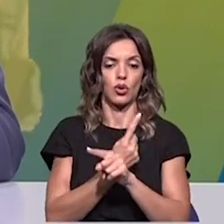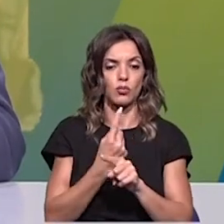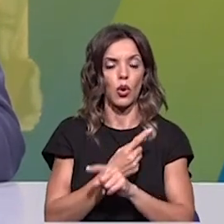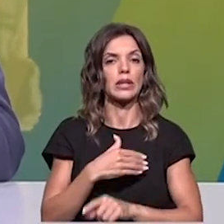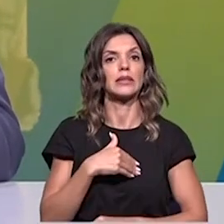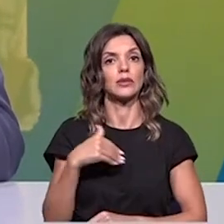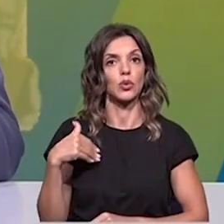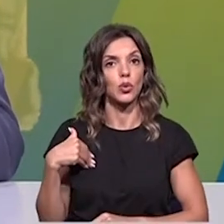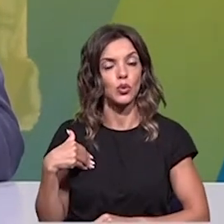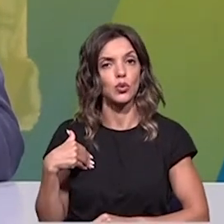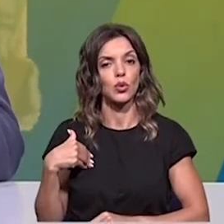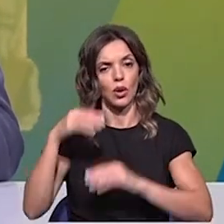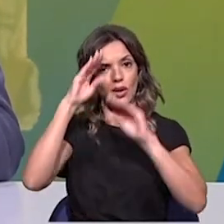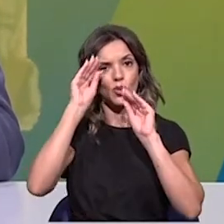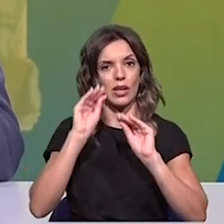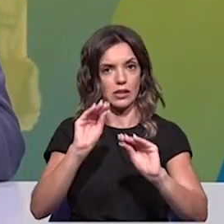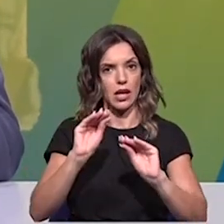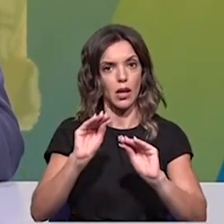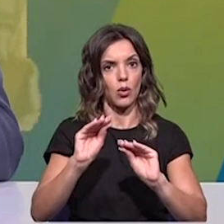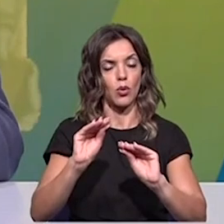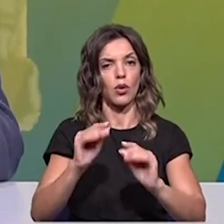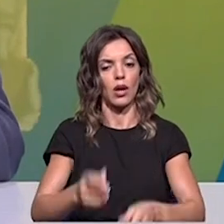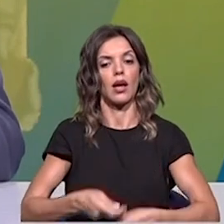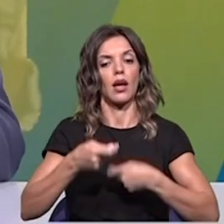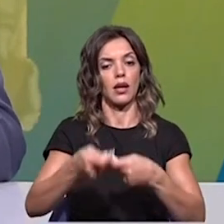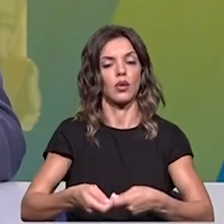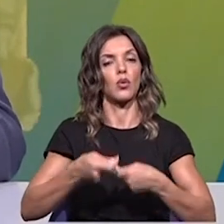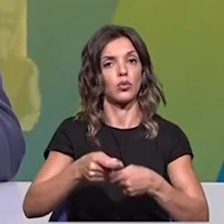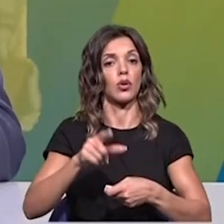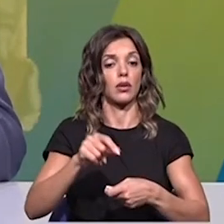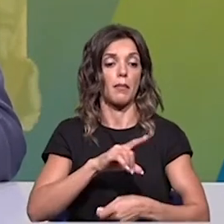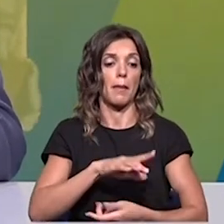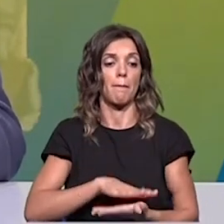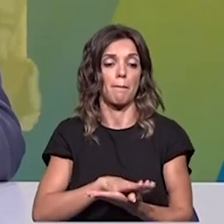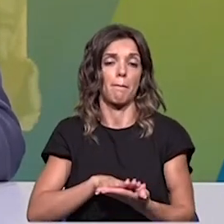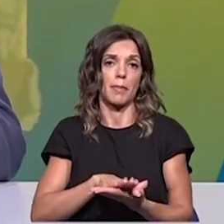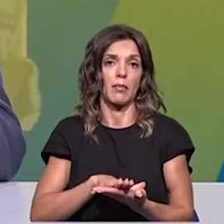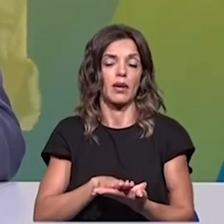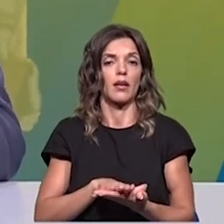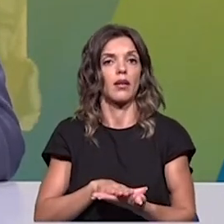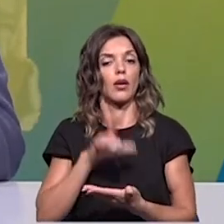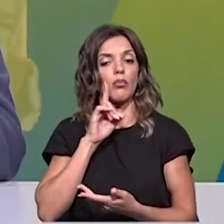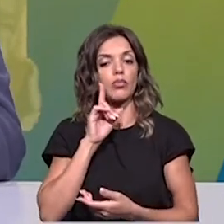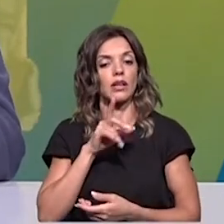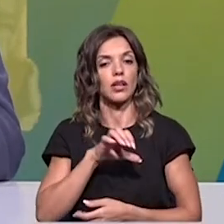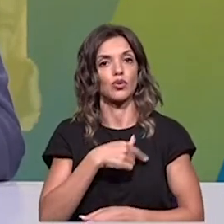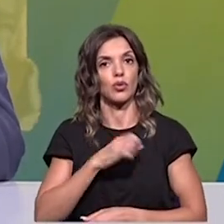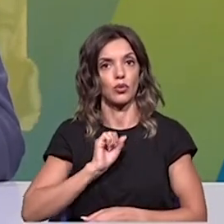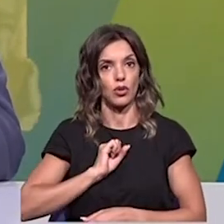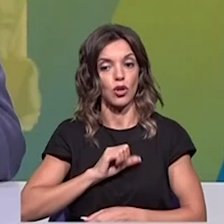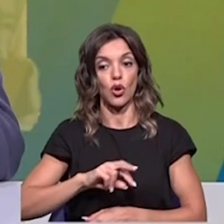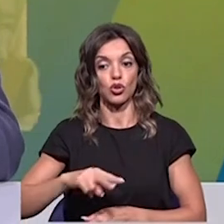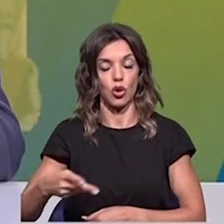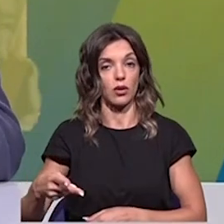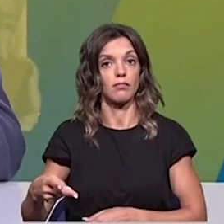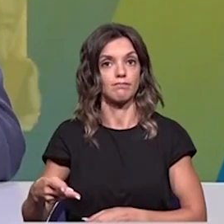nível de saúde a própria educação e a própria agricultura também que é um setor primário também muito importante para vocês a religião se tornar cada vez